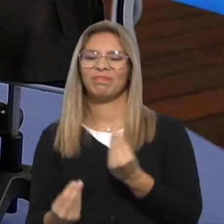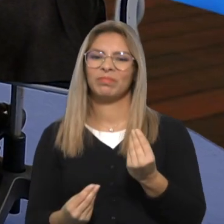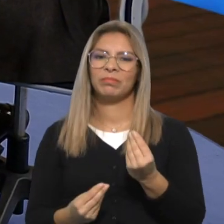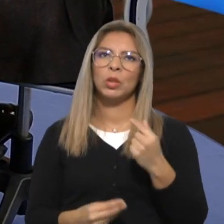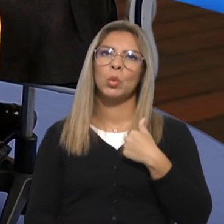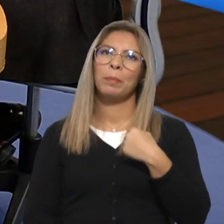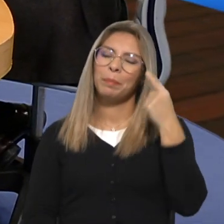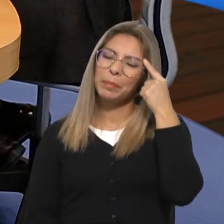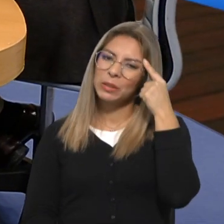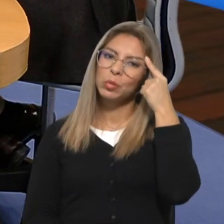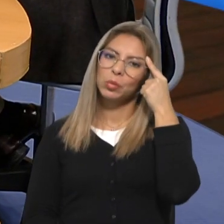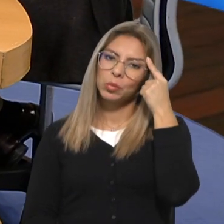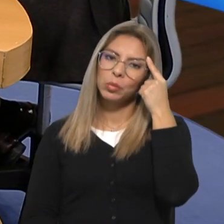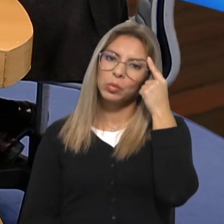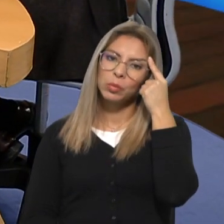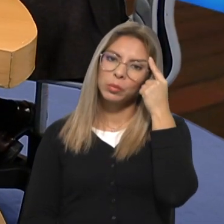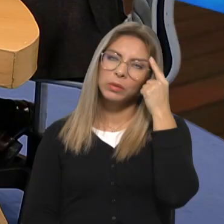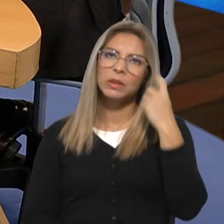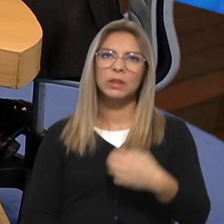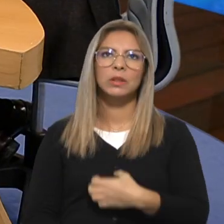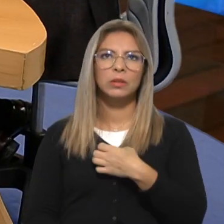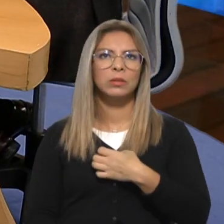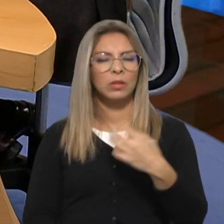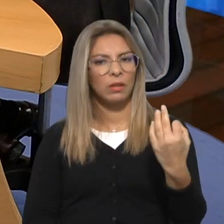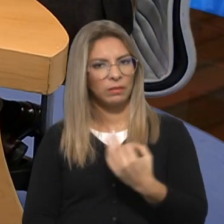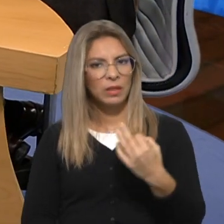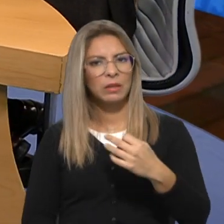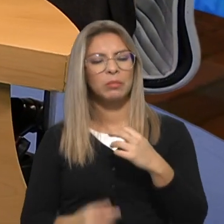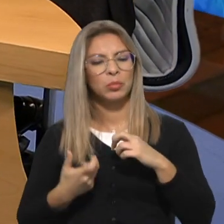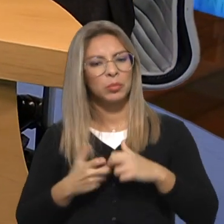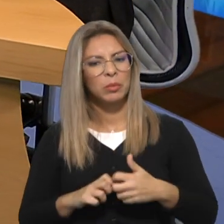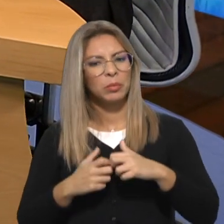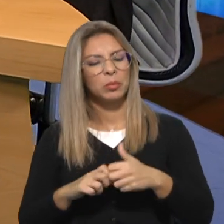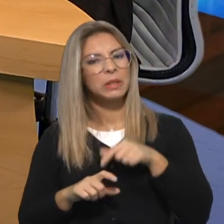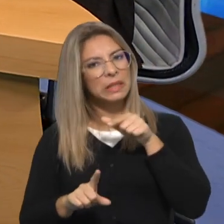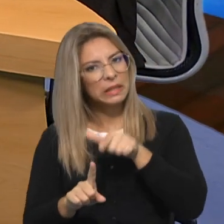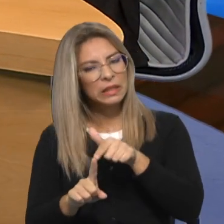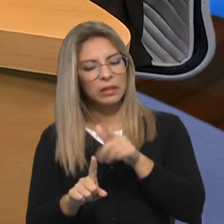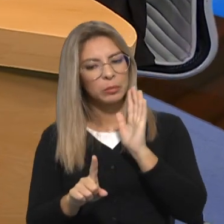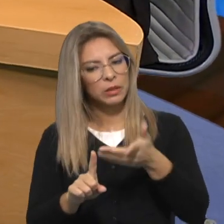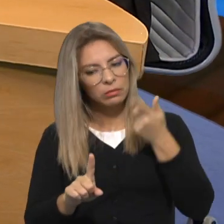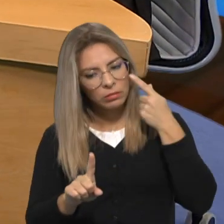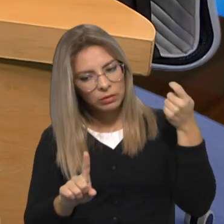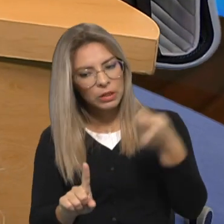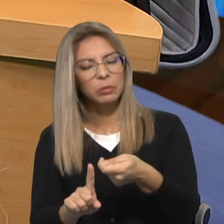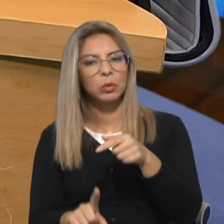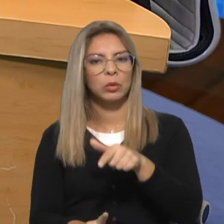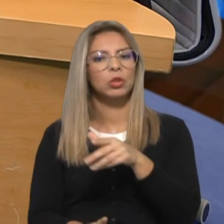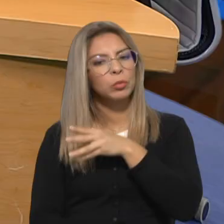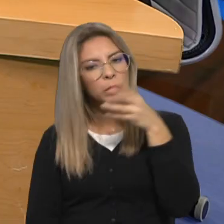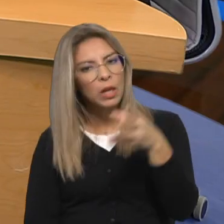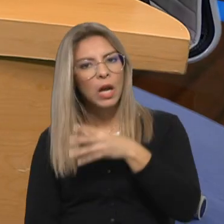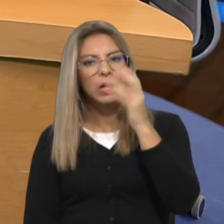penso eu que é o principal problema, pessoalmente, penso que é aqui que devíamos investir. No fundo... Mas na